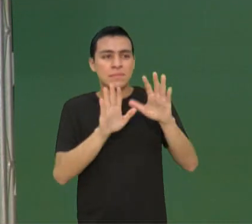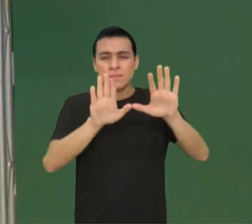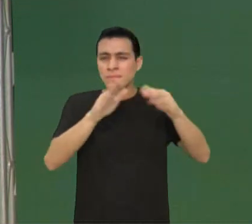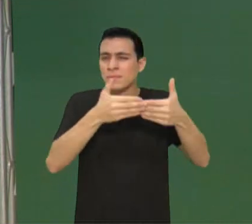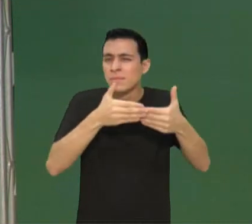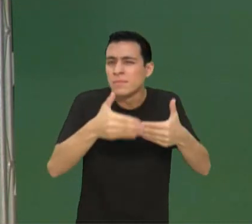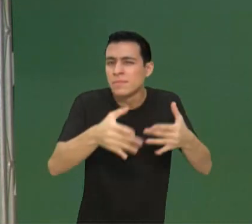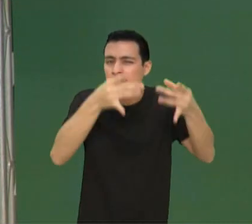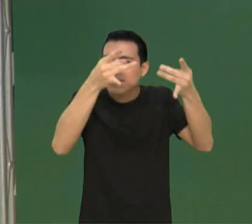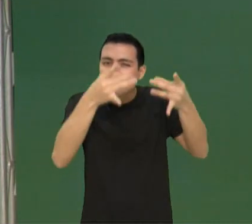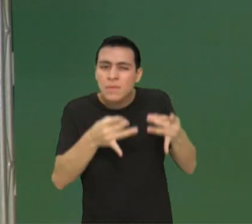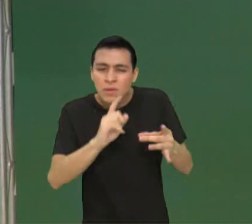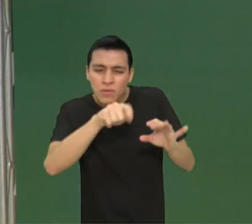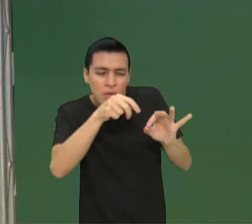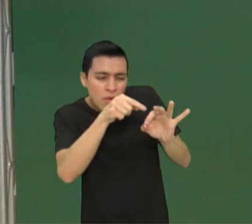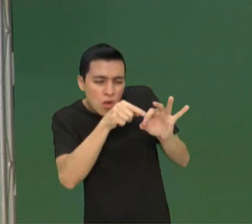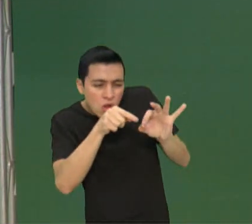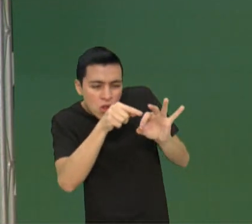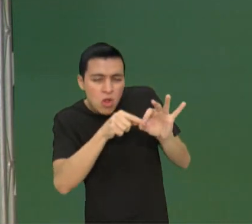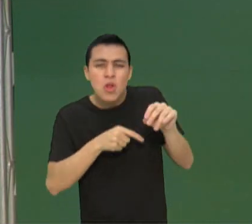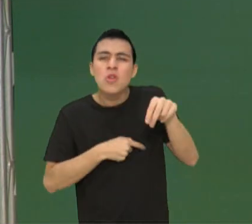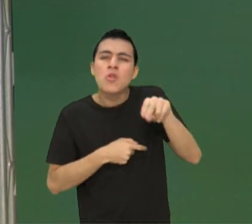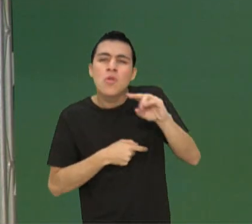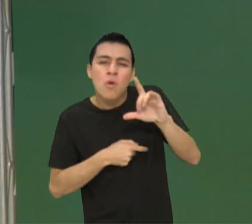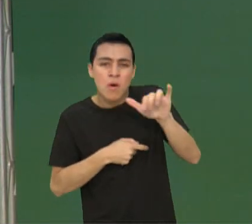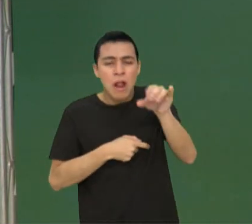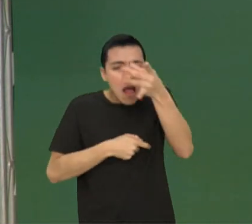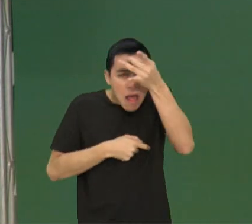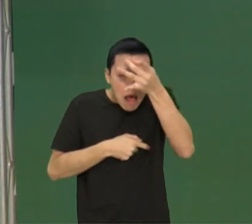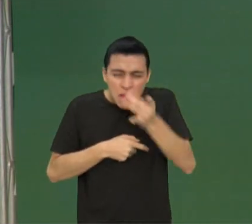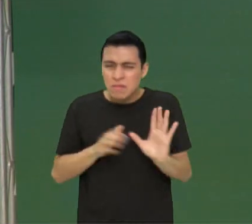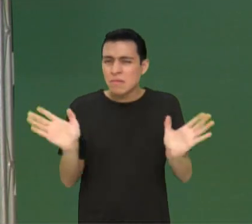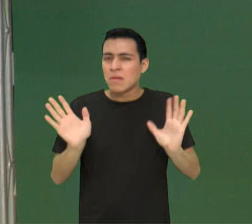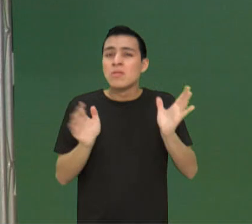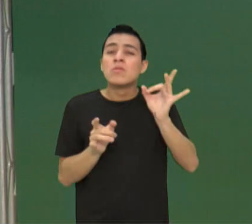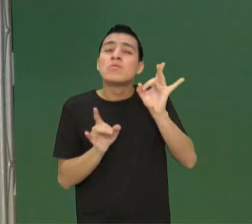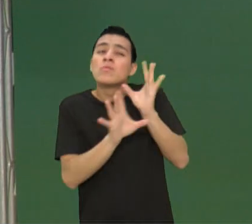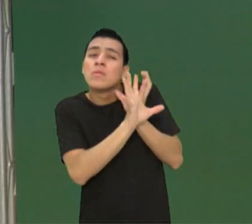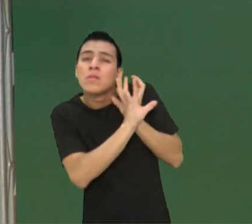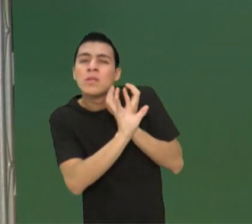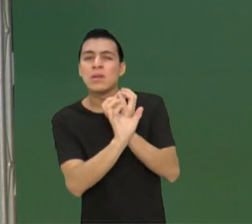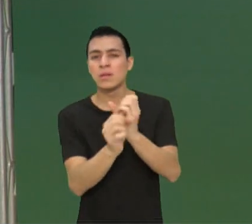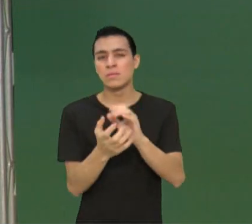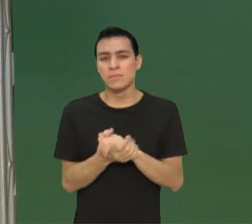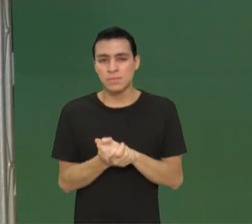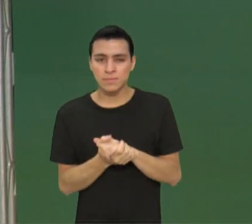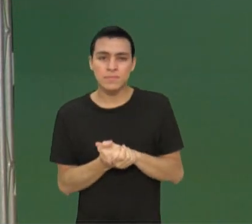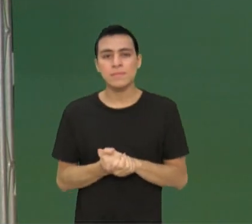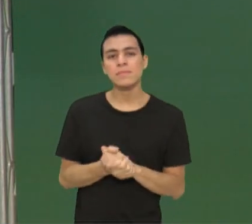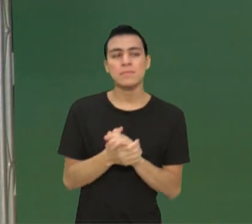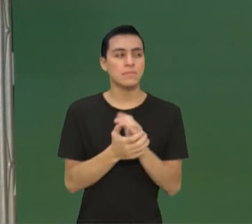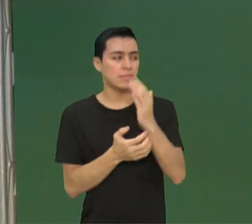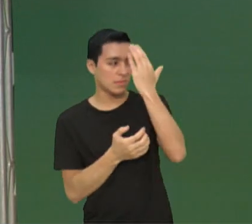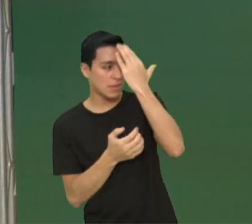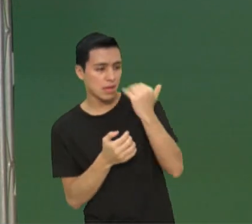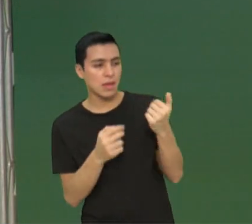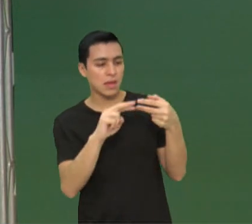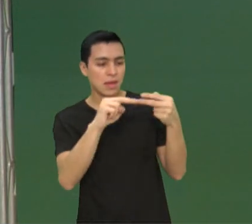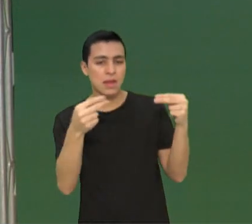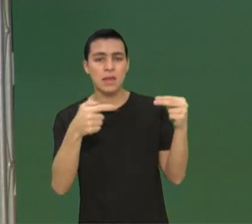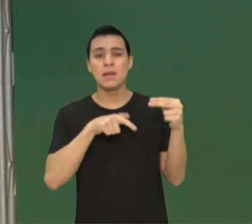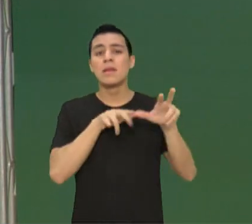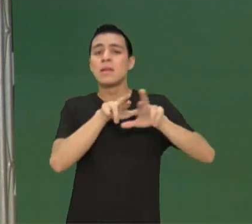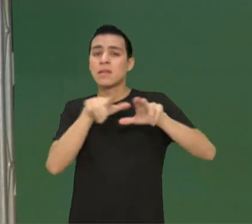melhor nas aulas de núcleo. Não precisa ficar tentando gravar esses nomes agora, só como revisão. E aí a gente sabe que o DNA tem uma diferença por